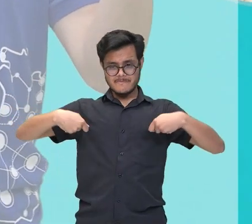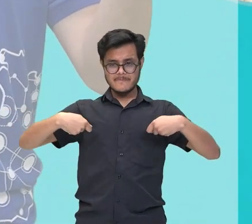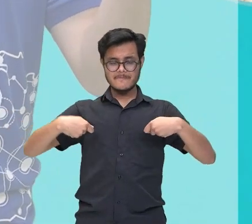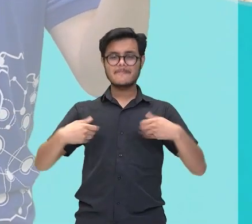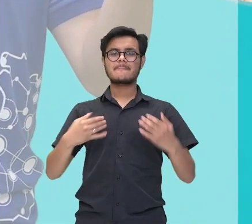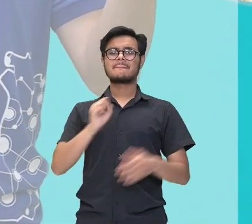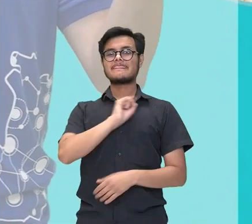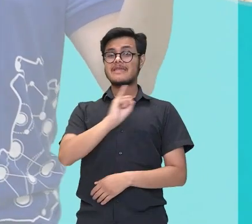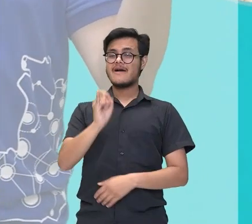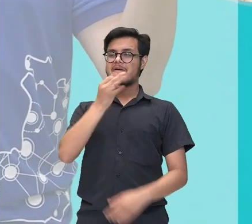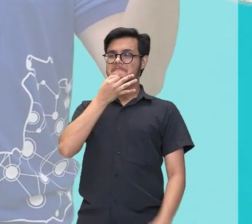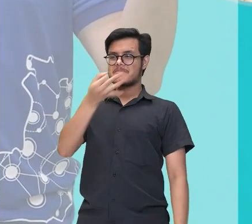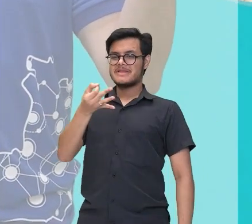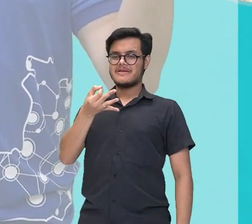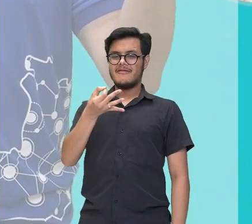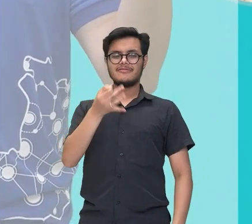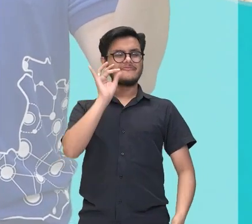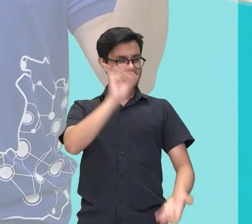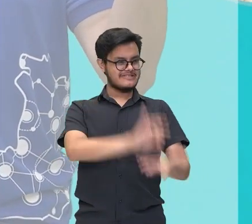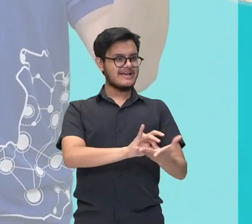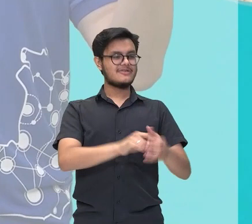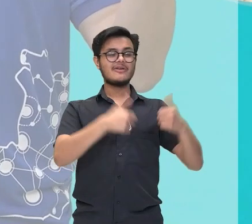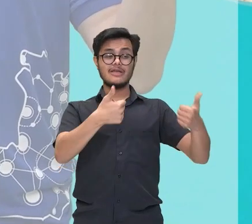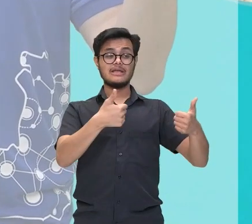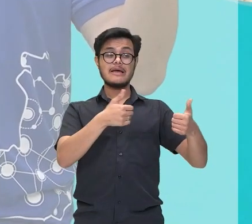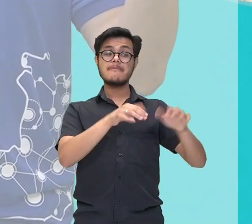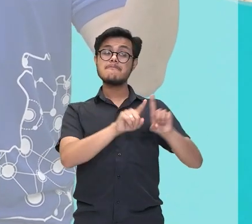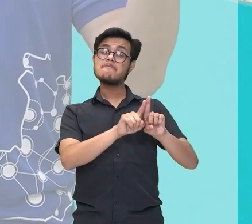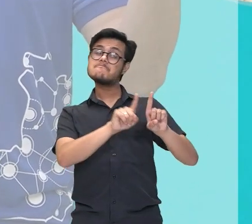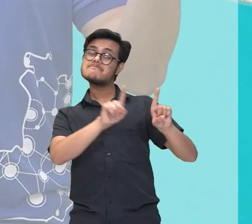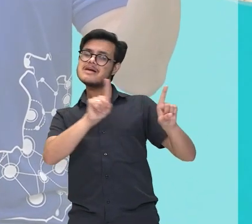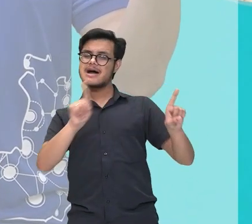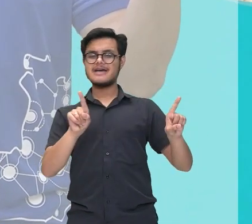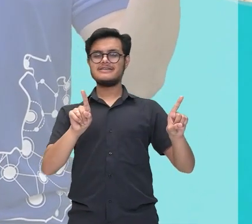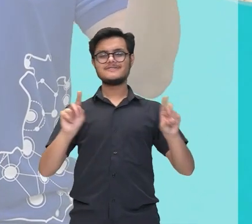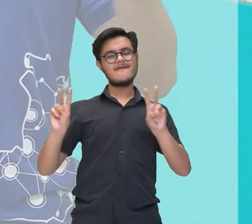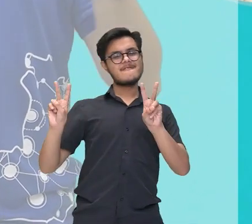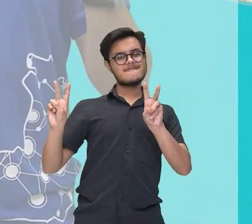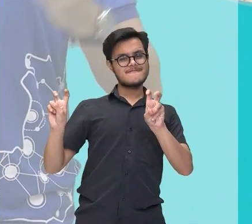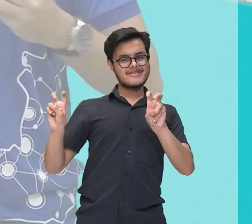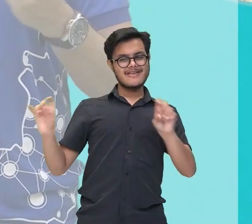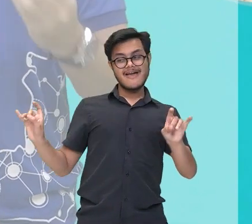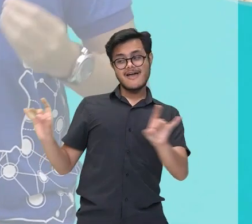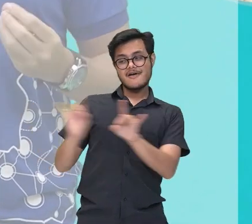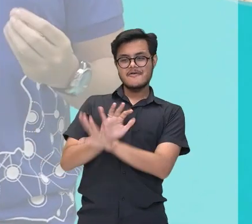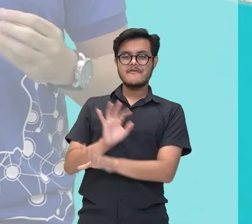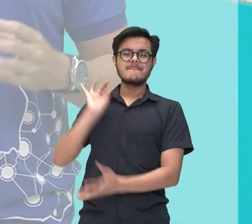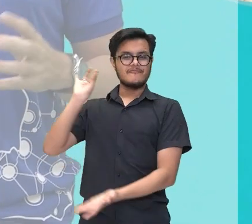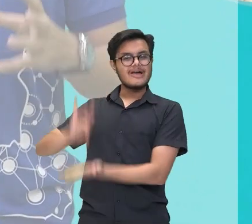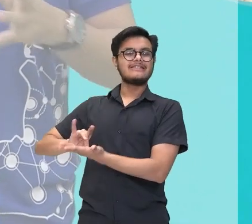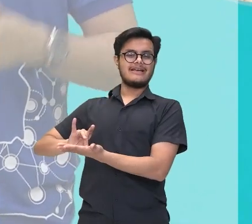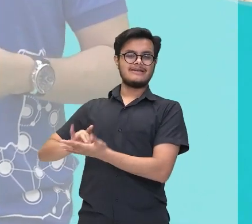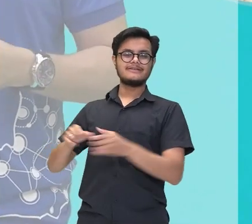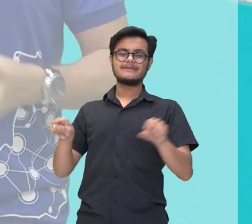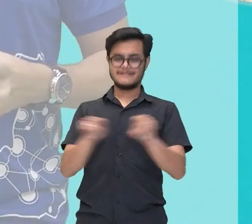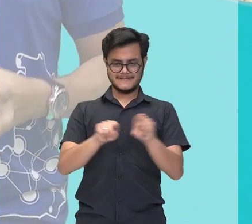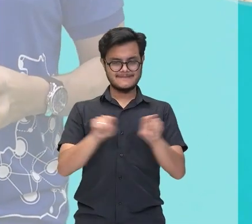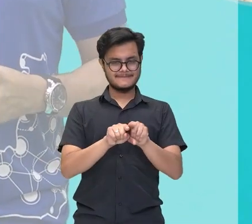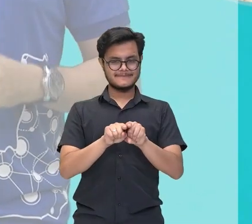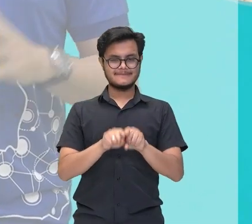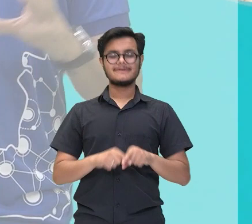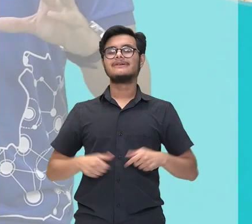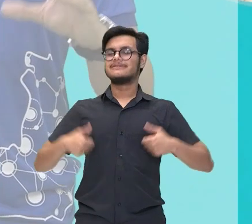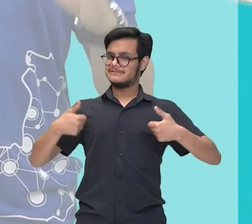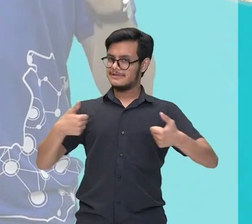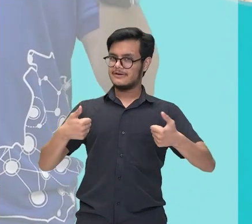ideias principais, as minhas premissas, elas são verdadeiras, a minha conclusão, ela também, a gente meio que já sabe, né, ali que aquela conclusão ela vai